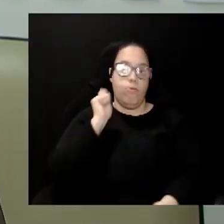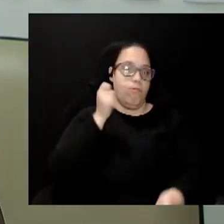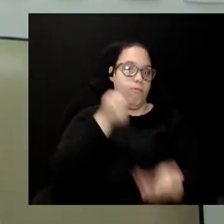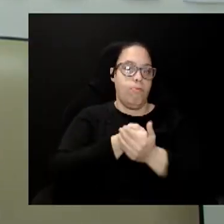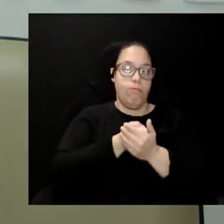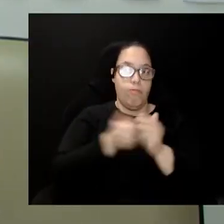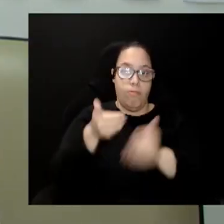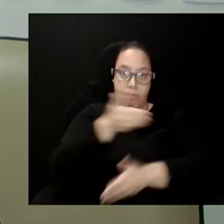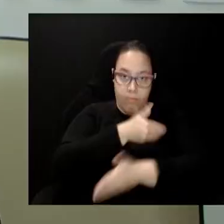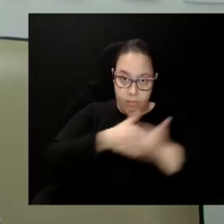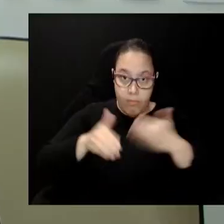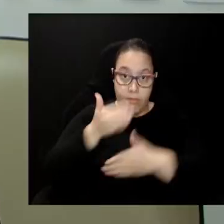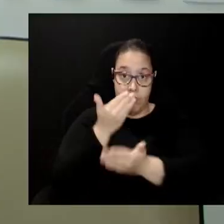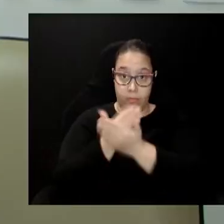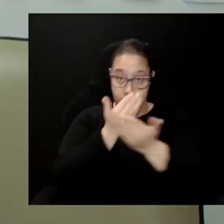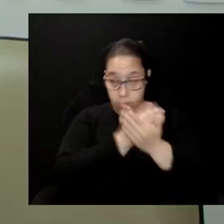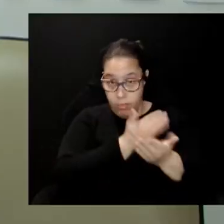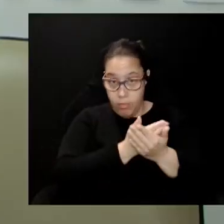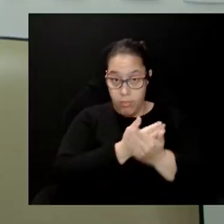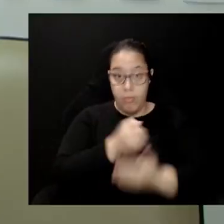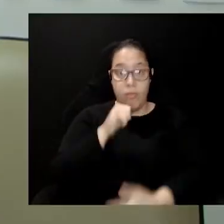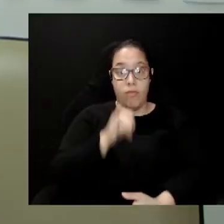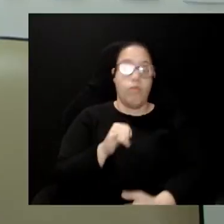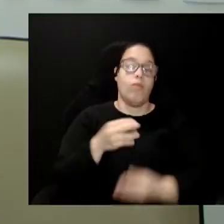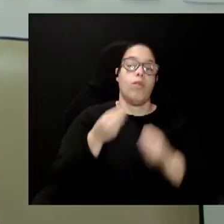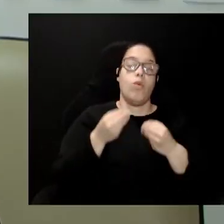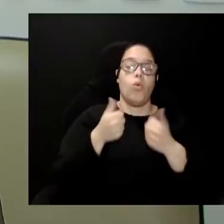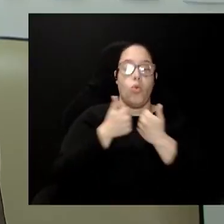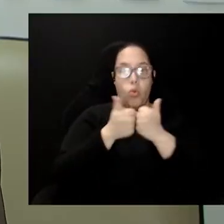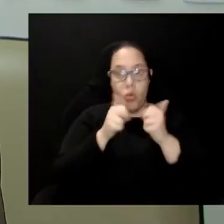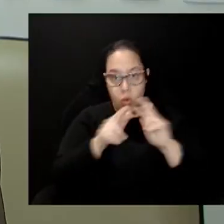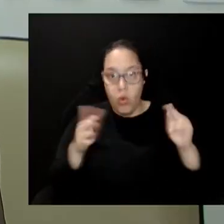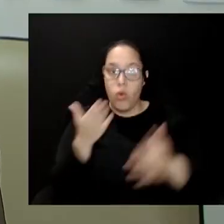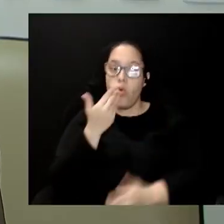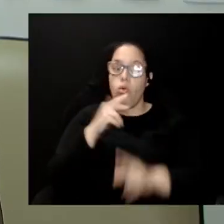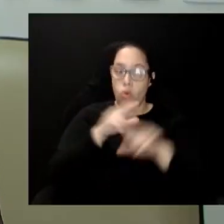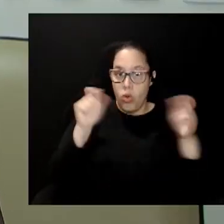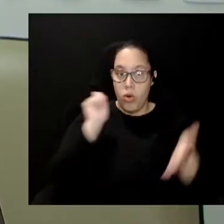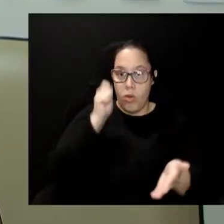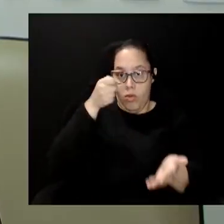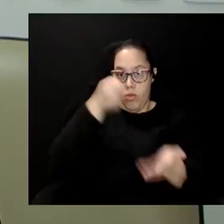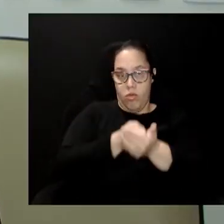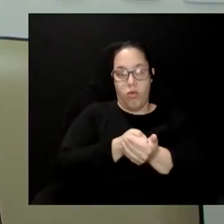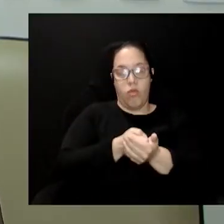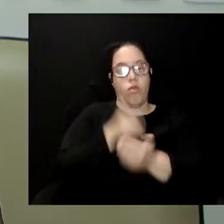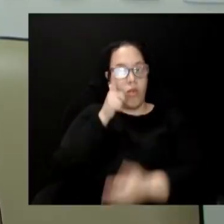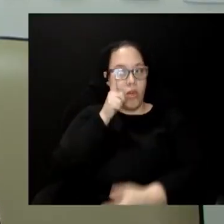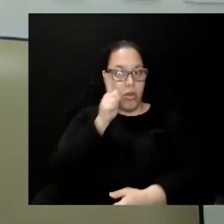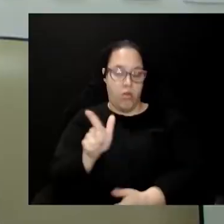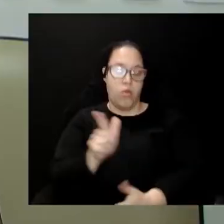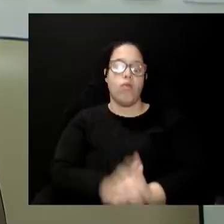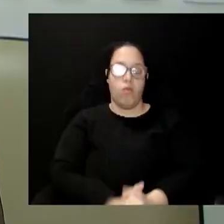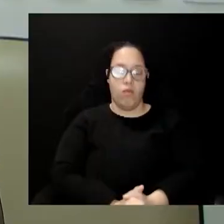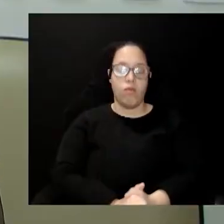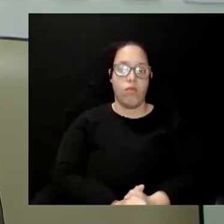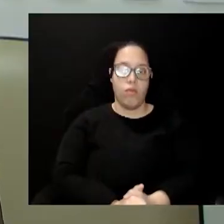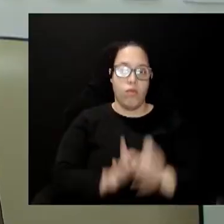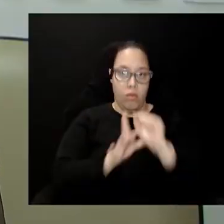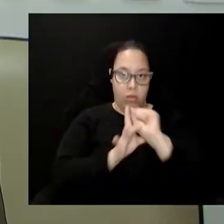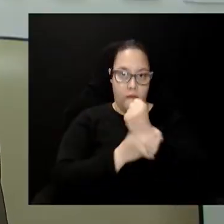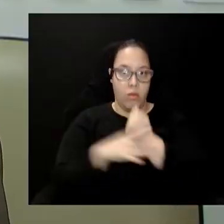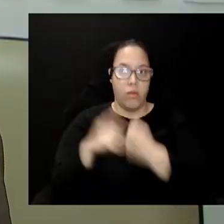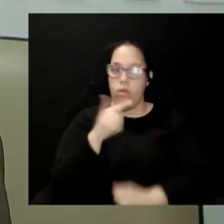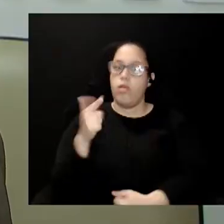estudo. Então, despesas com transporte, alimentação, nós vamos cobrir todos esses gastos para garantir que ele não tenha nenhum